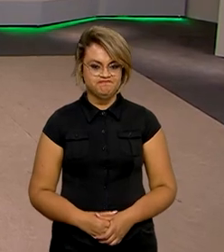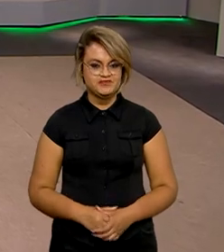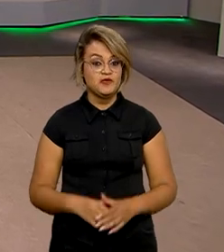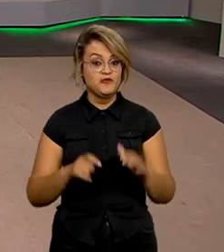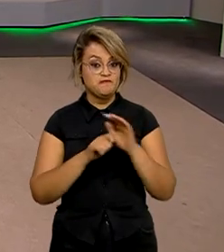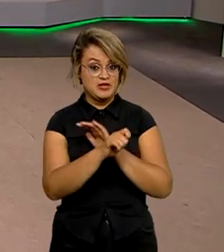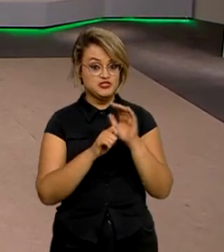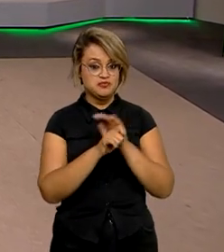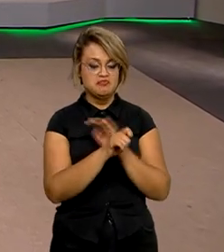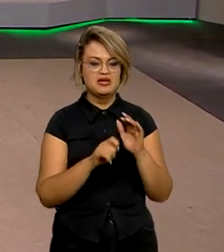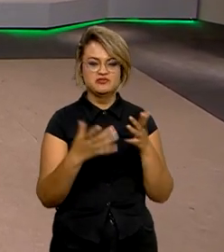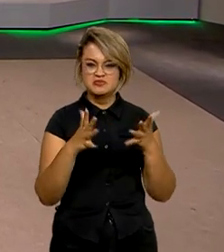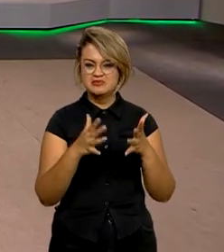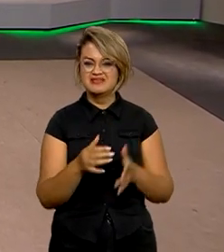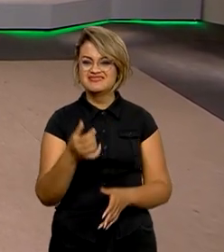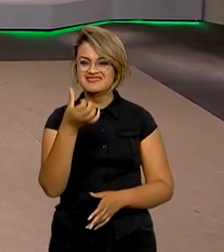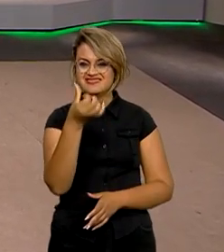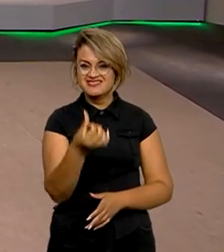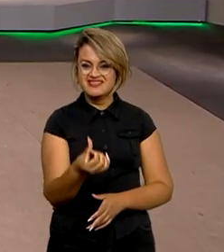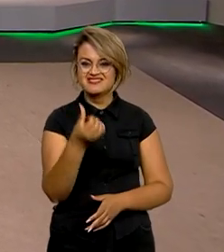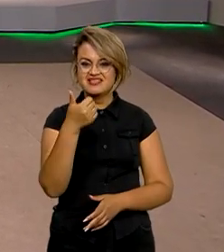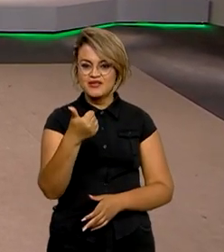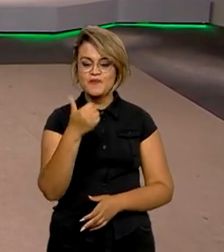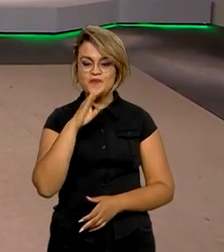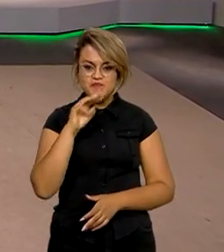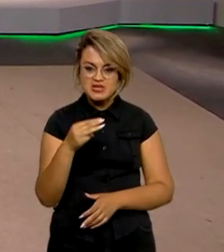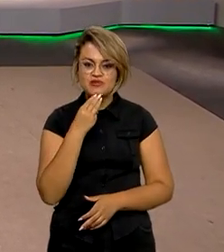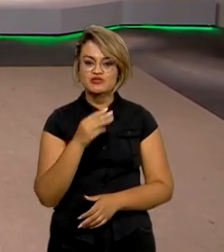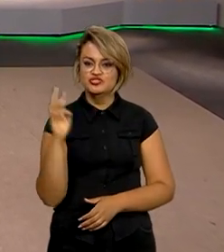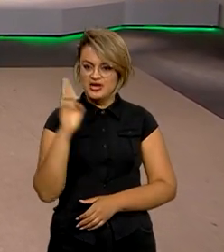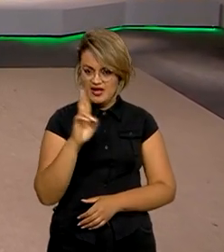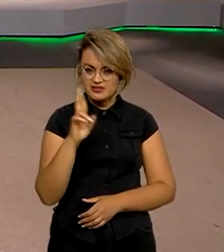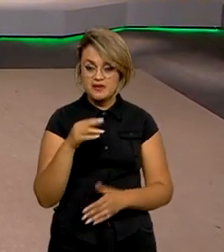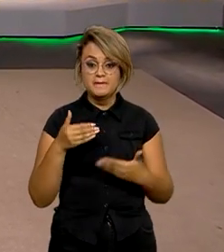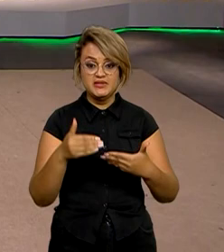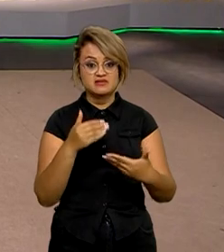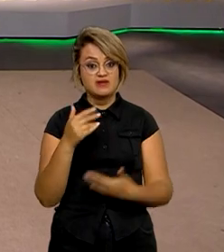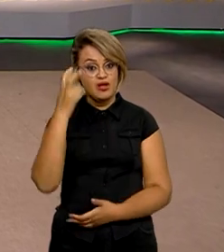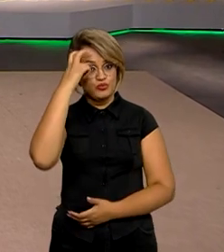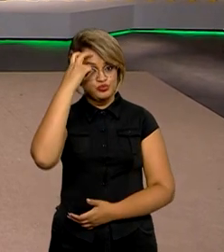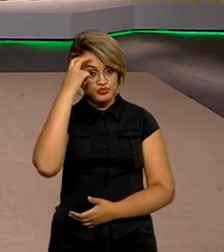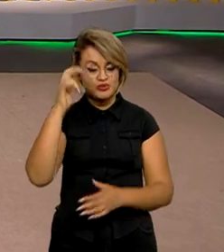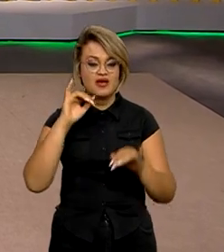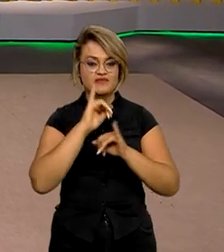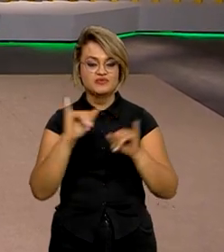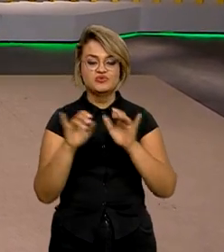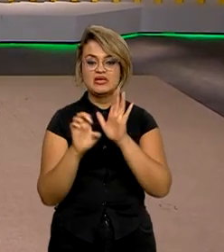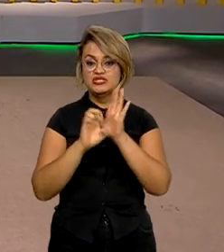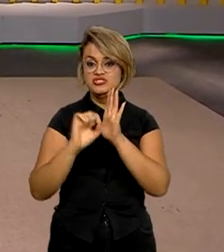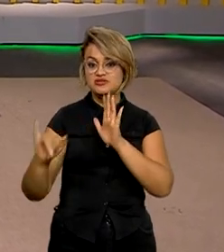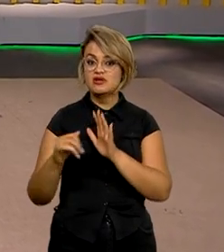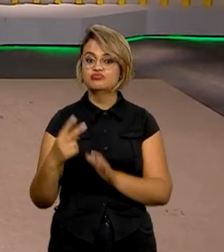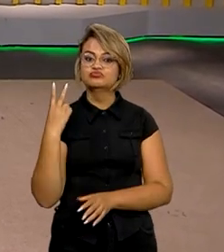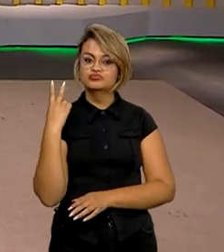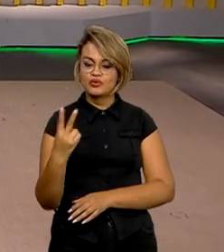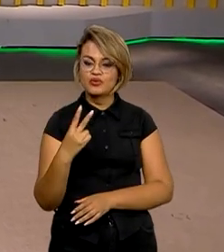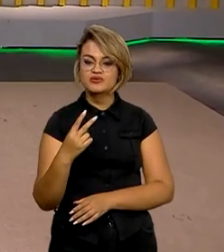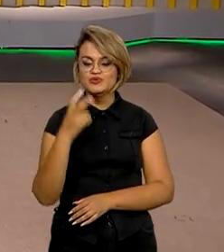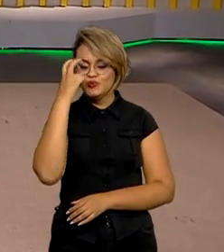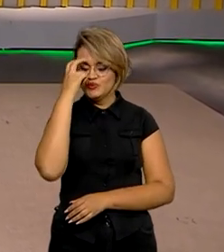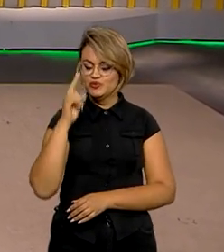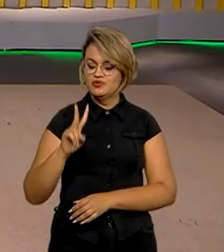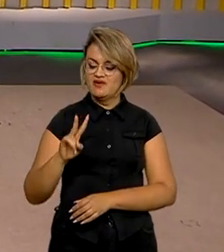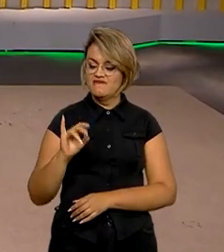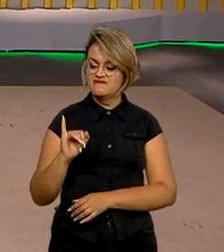Com um investimento total de mais de 61 milhões de reais, o Ministério da Cultura lançou hoje dois editais do Cultura